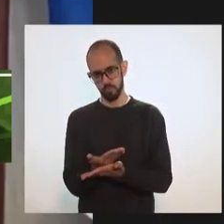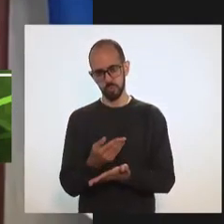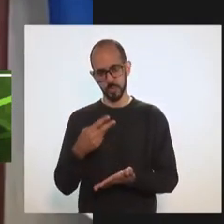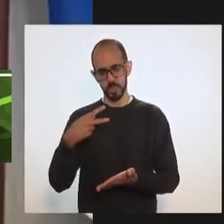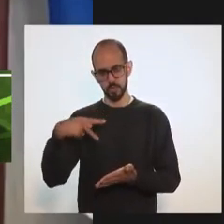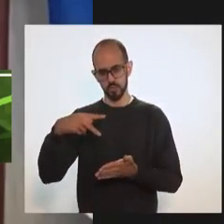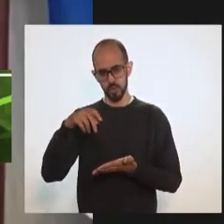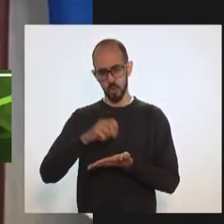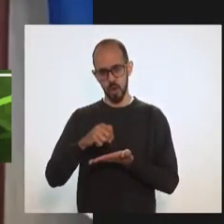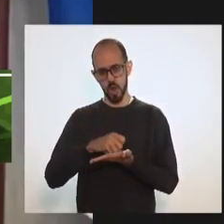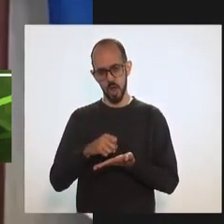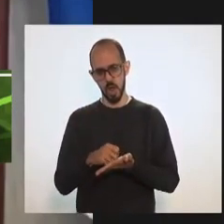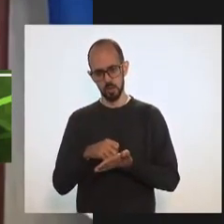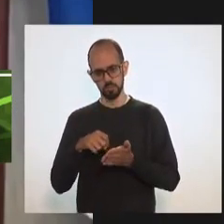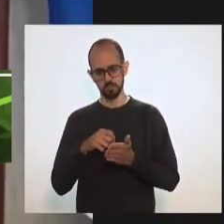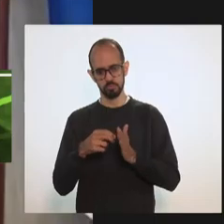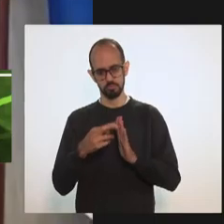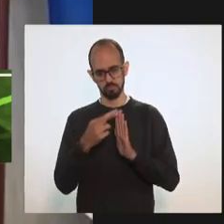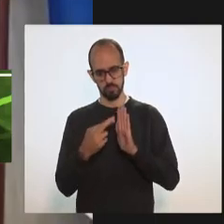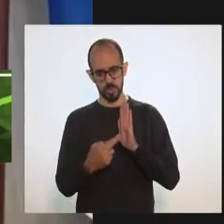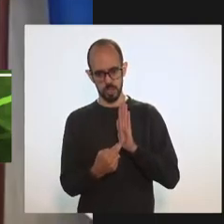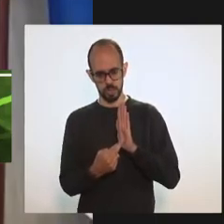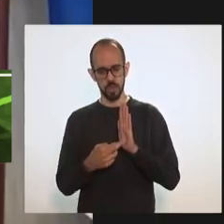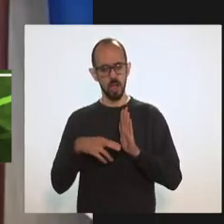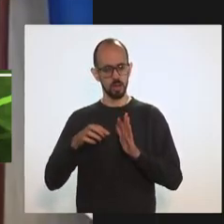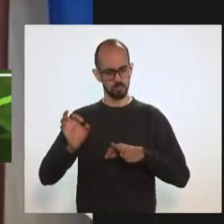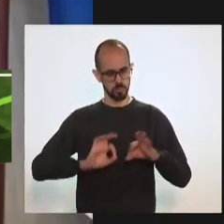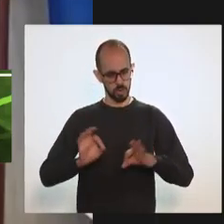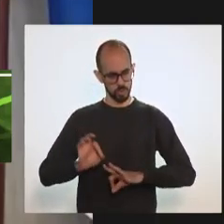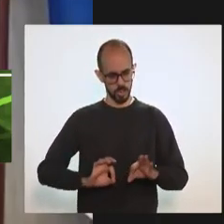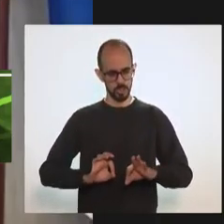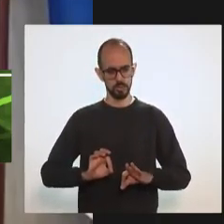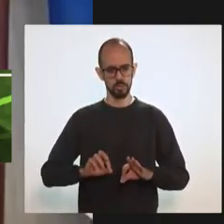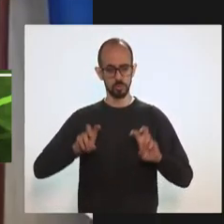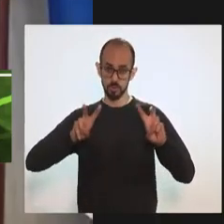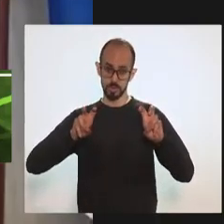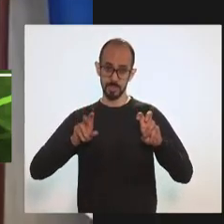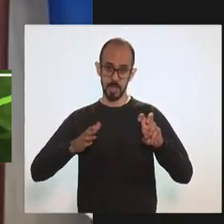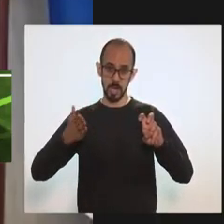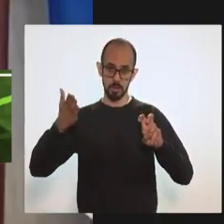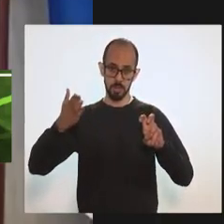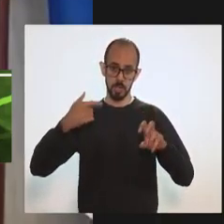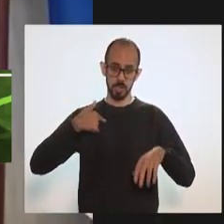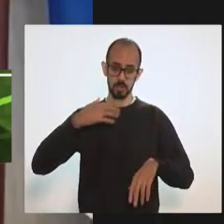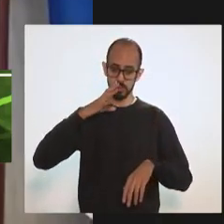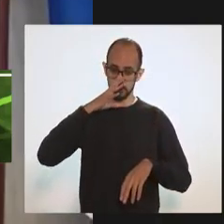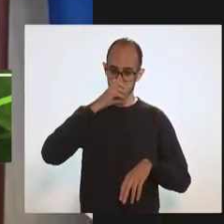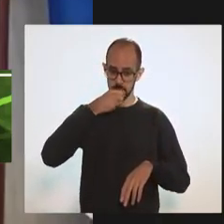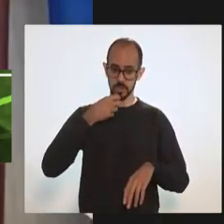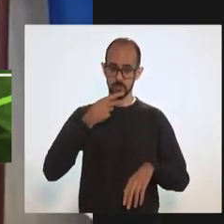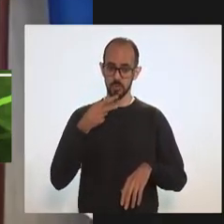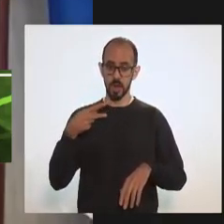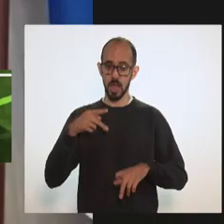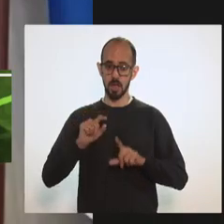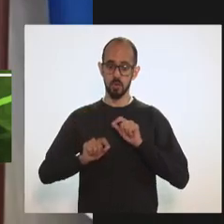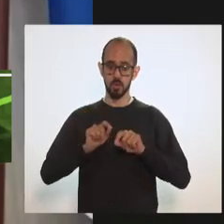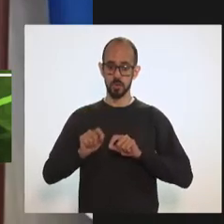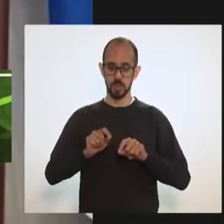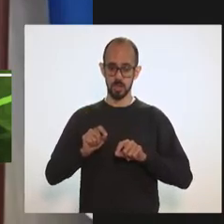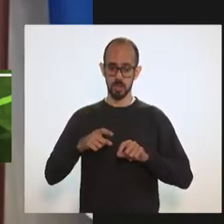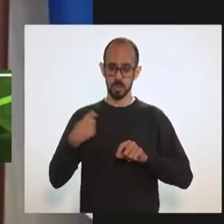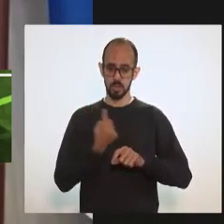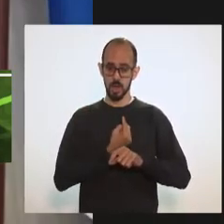Presidente, pela ordem, pegando o gancho do bom senso aí, fica aqui pedido de desculpa, deputado Chico Machado, todos nós confiamos na relatoria